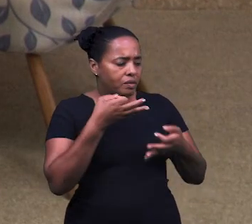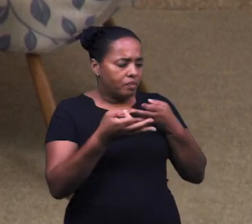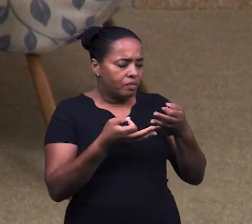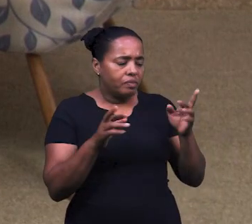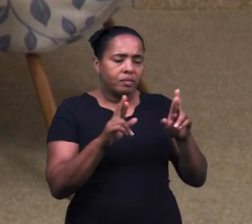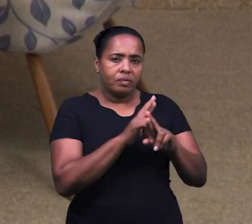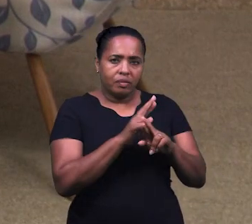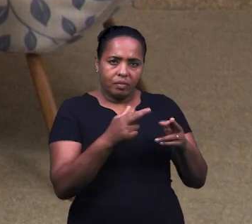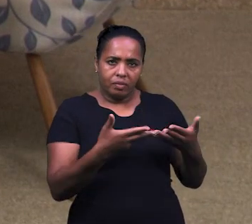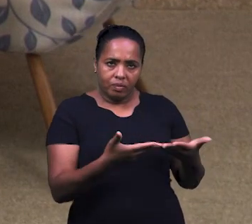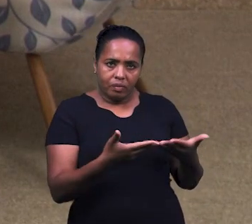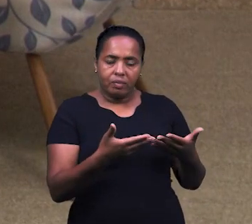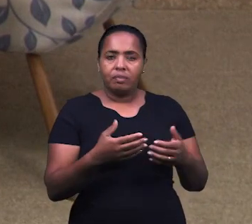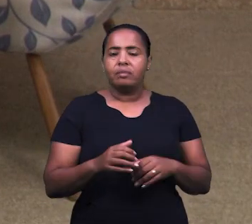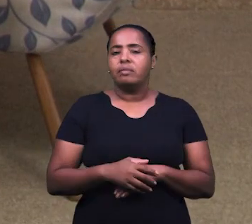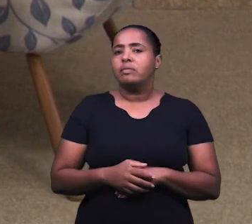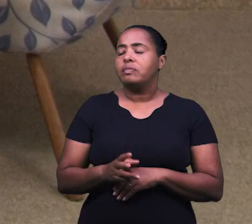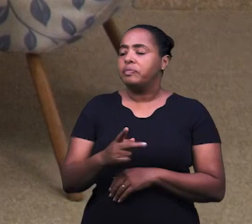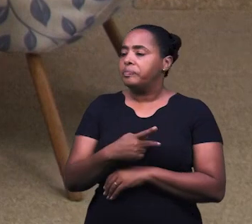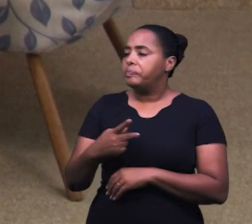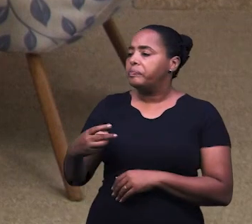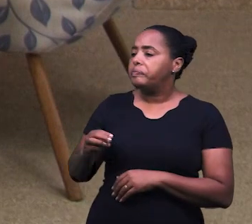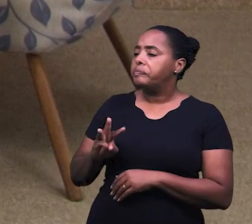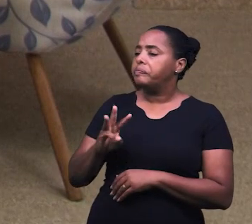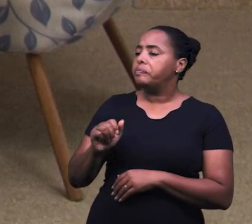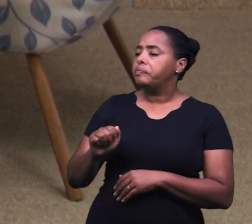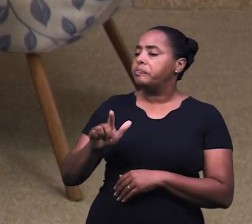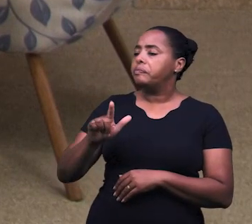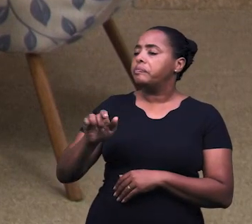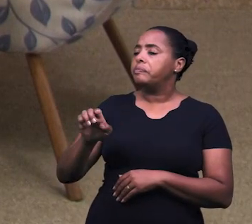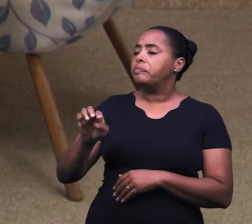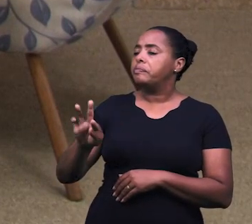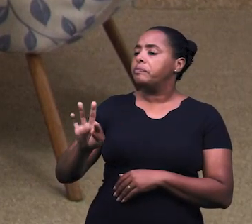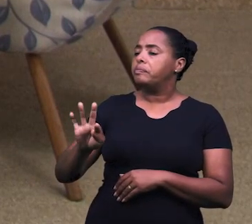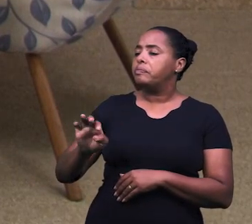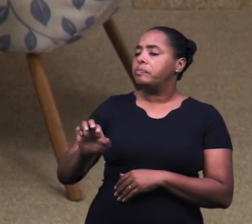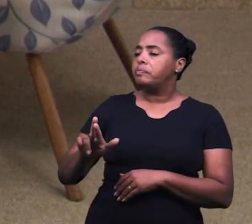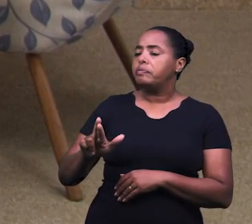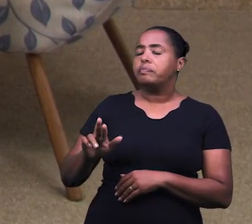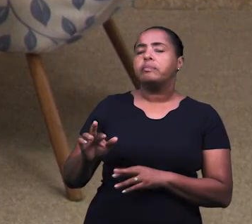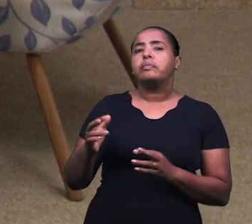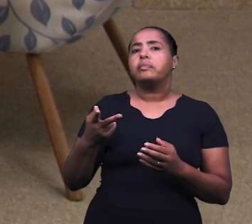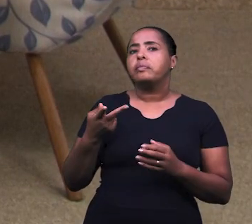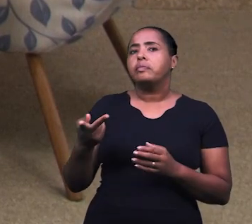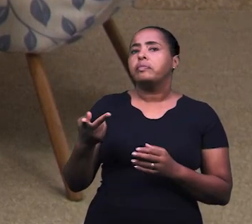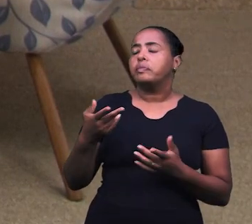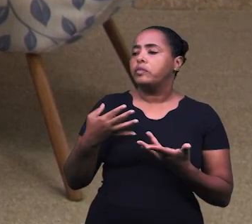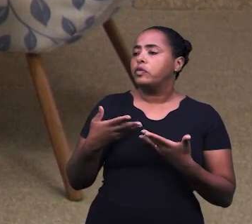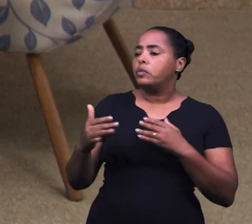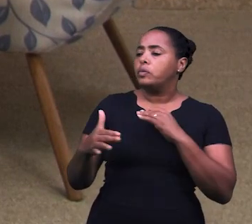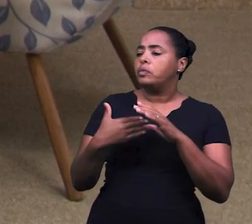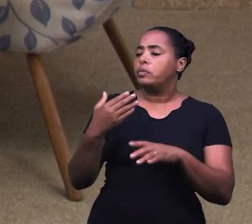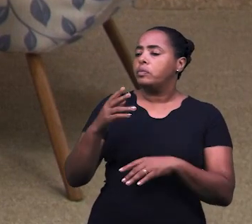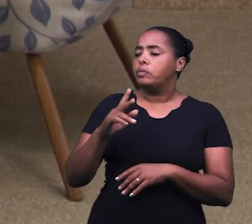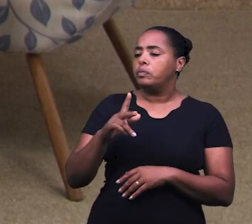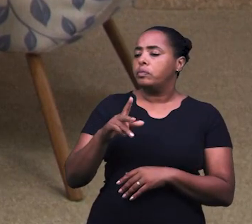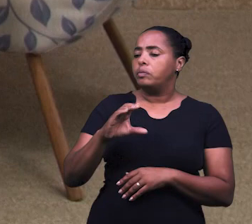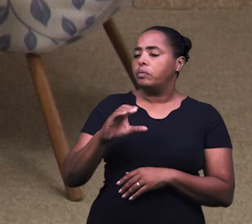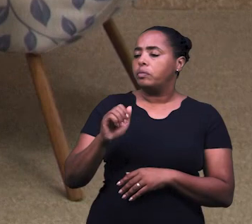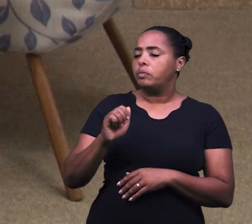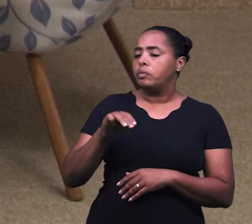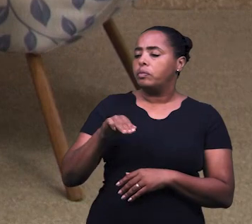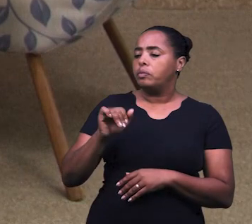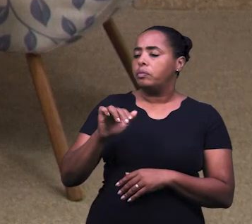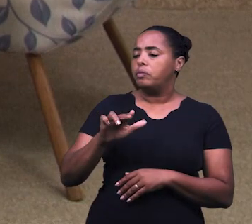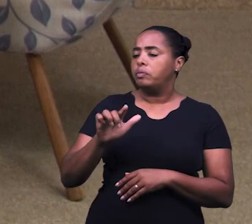algum comentário a respeito? Pastor Walter, eu queria comentar em relação tanto à participação da jovem